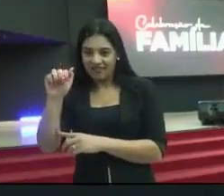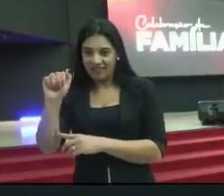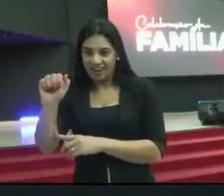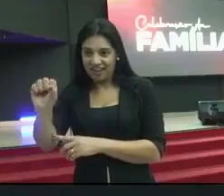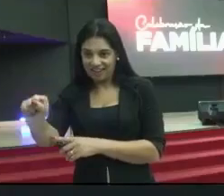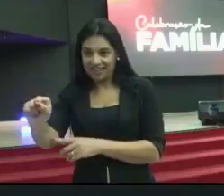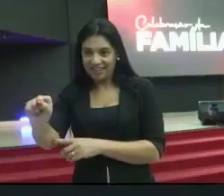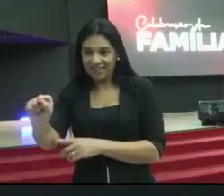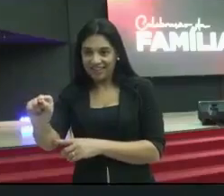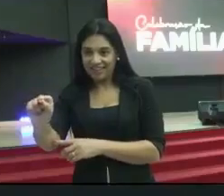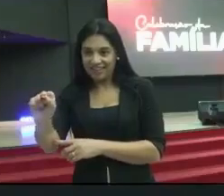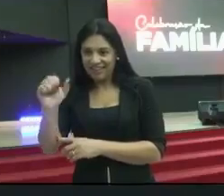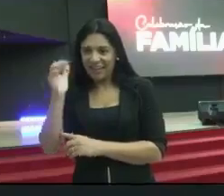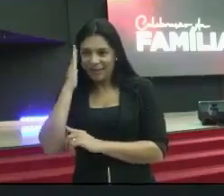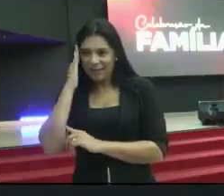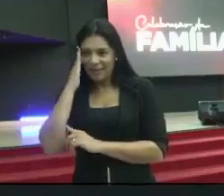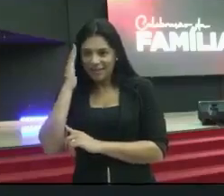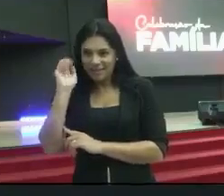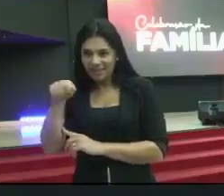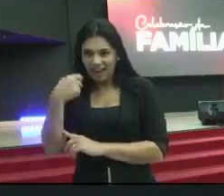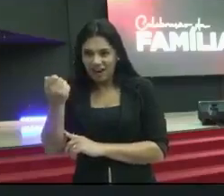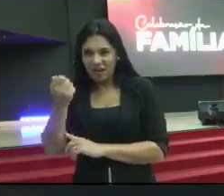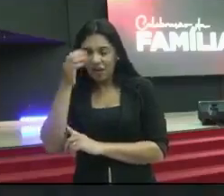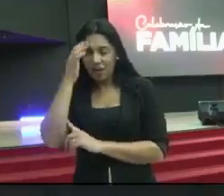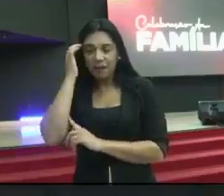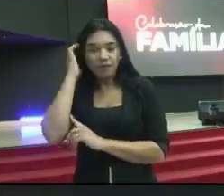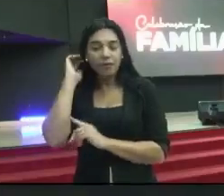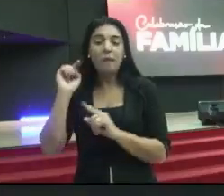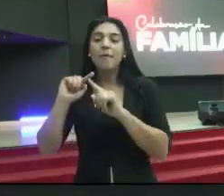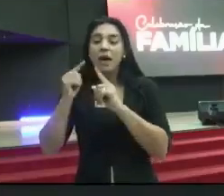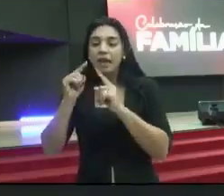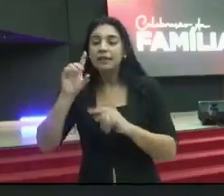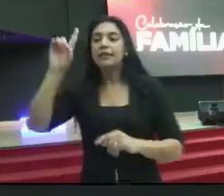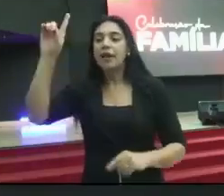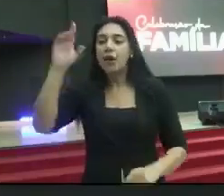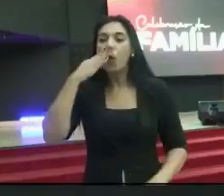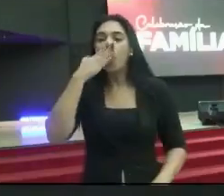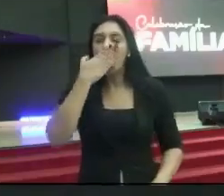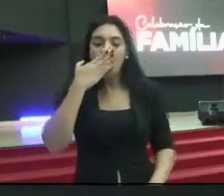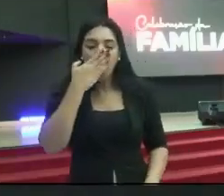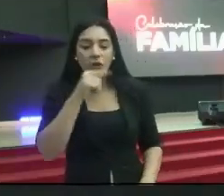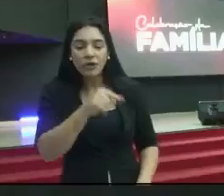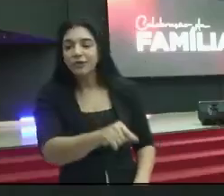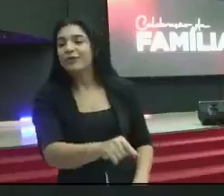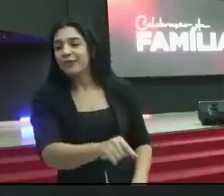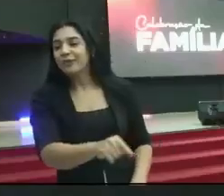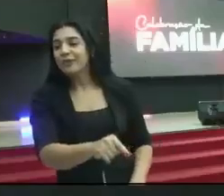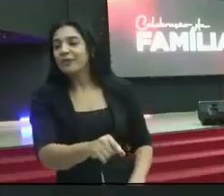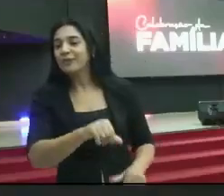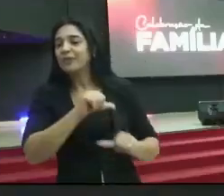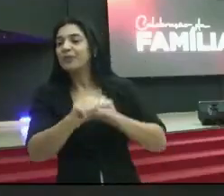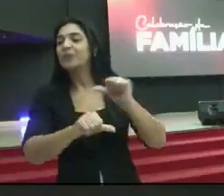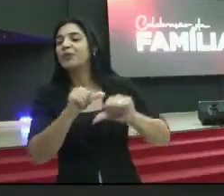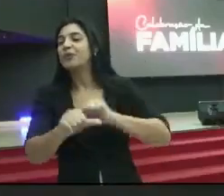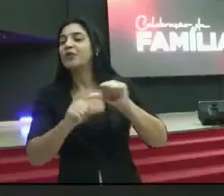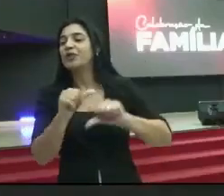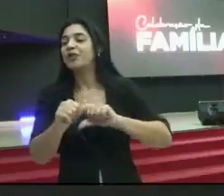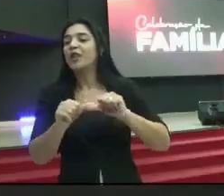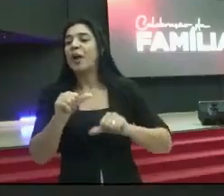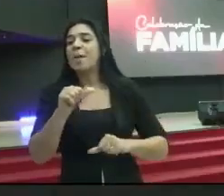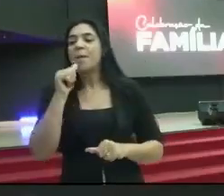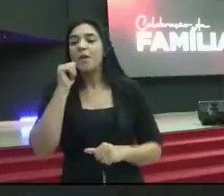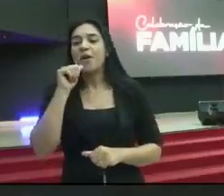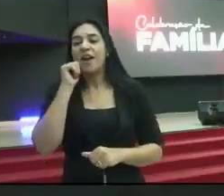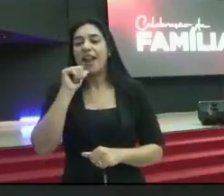Mas Deus vai atrás de uma prostituta transformada e diz: entra na minha história. Deus vai para uma mulher